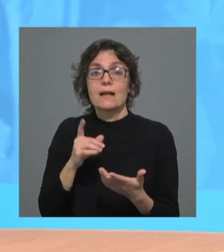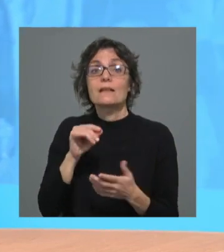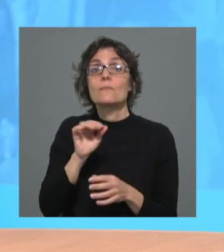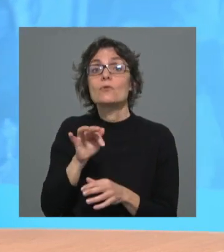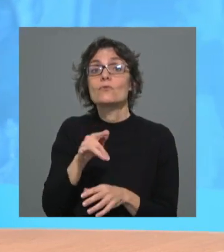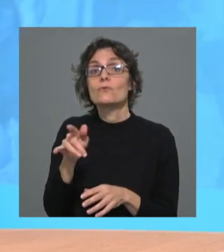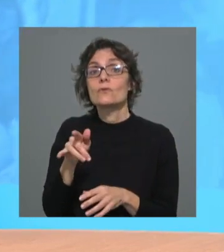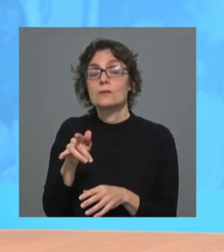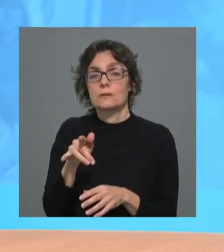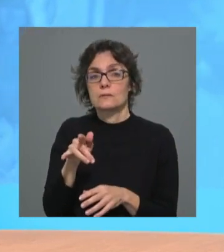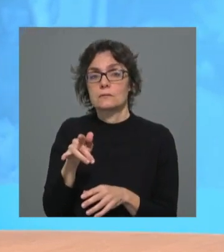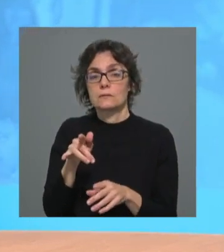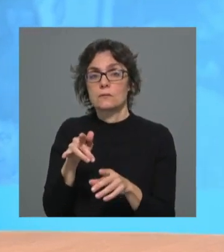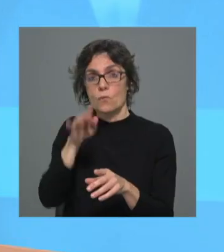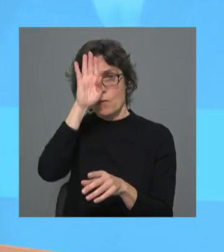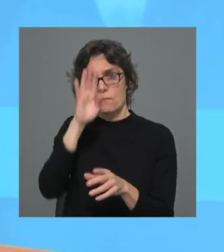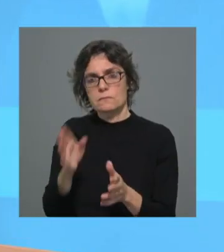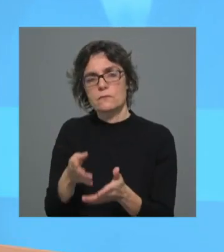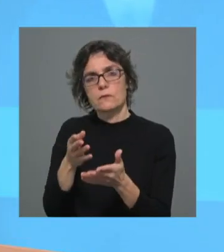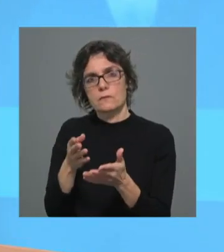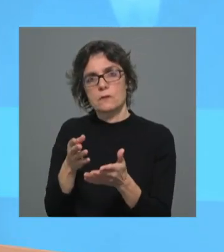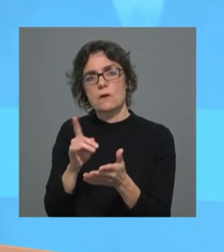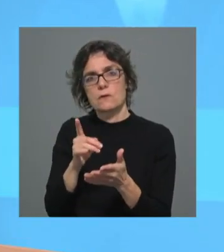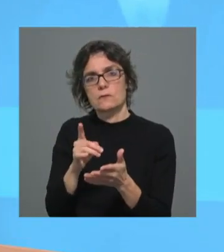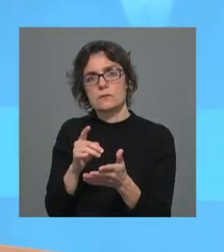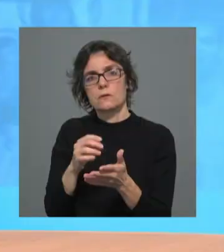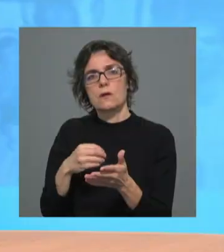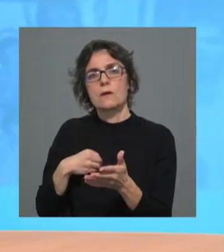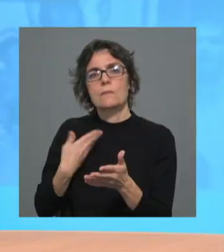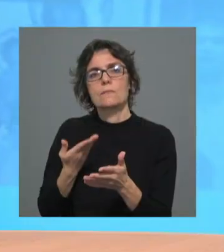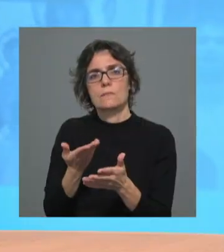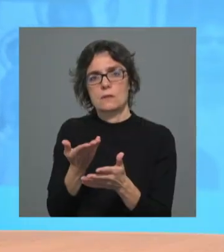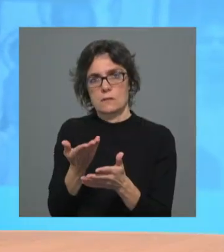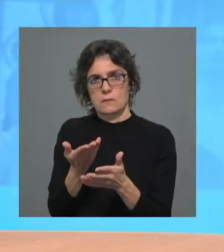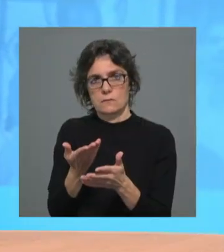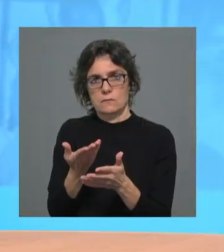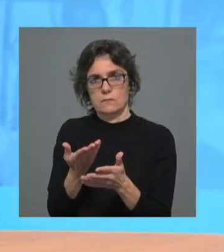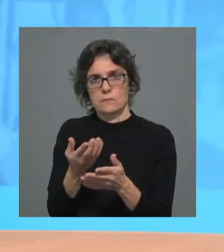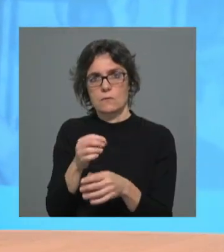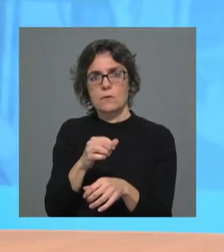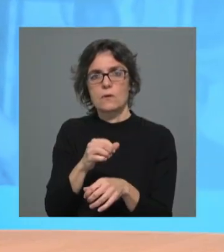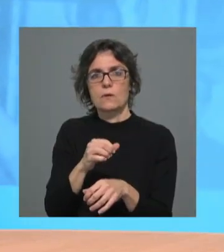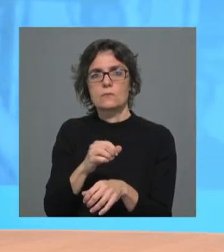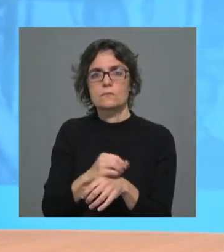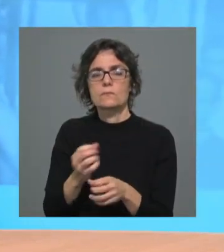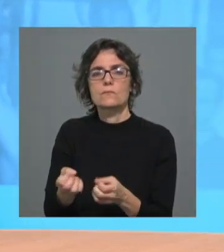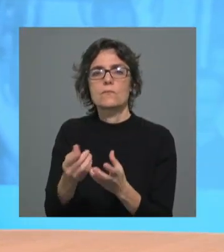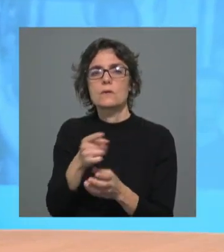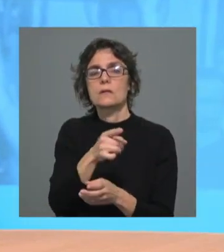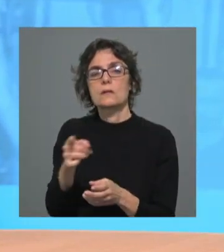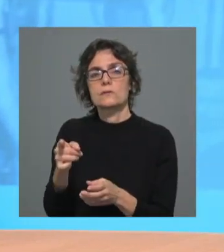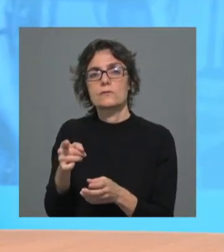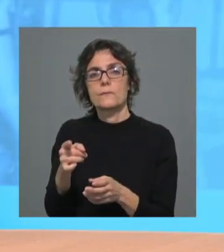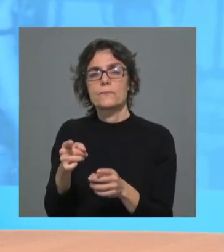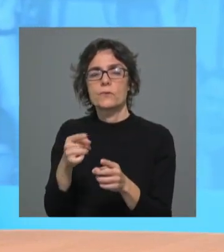um discurso de perdão e reconciliação. Isto aconteceu-nos, nós não queremos ficar presos desta violência, nós queremos que o próximo capítulo da vida do país